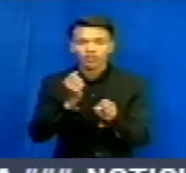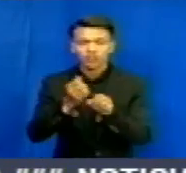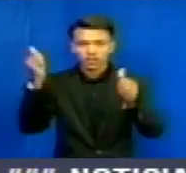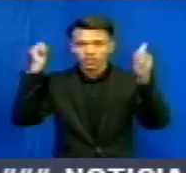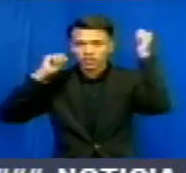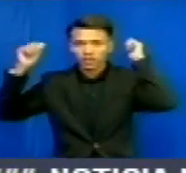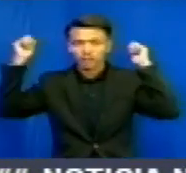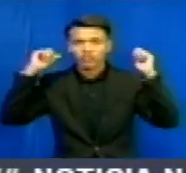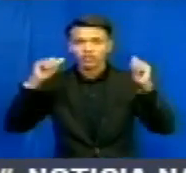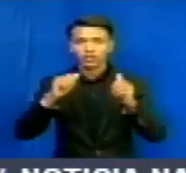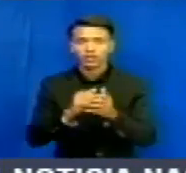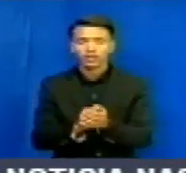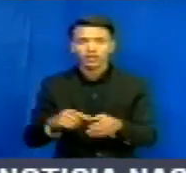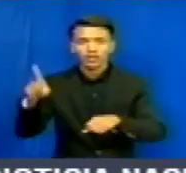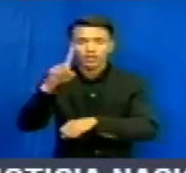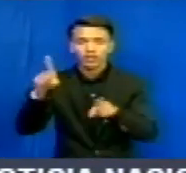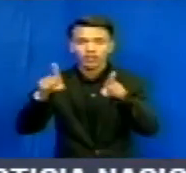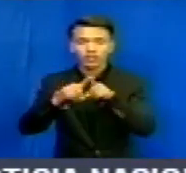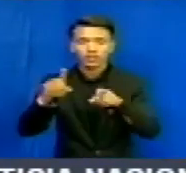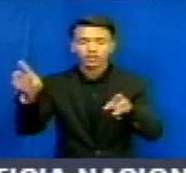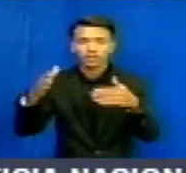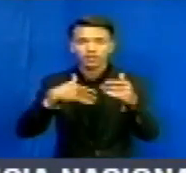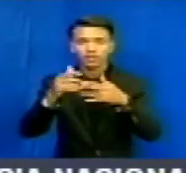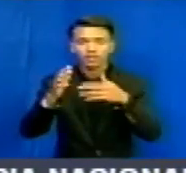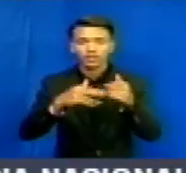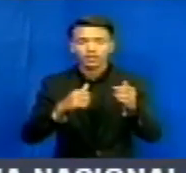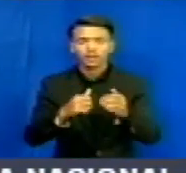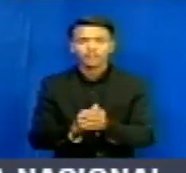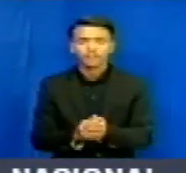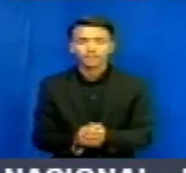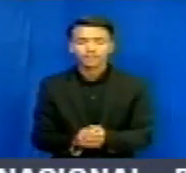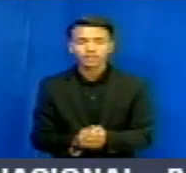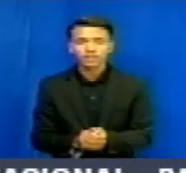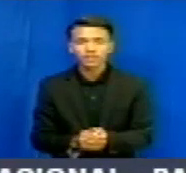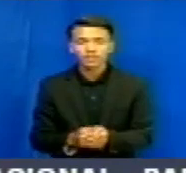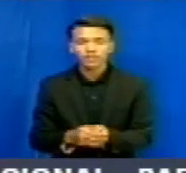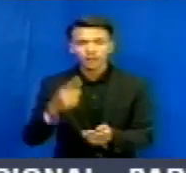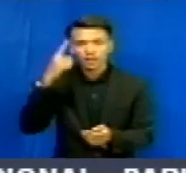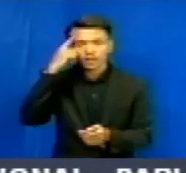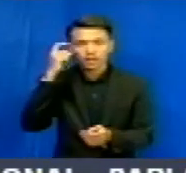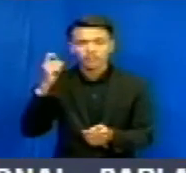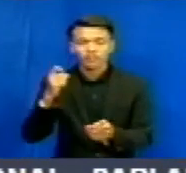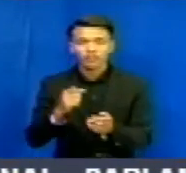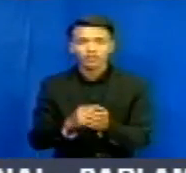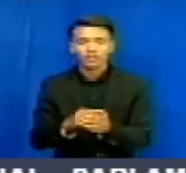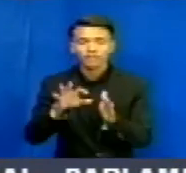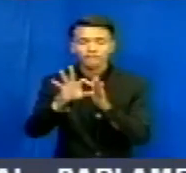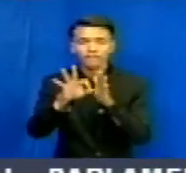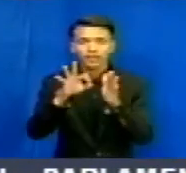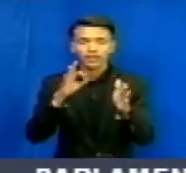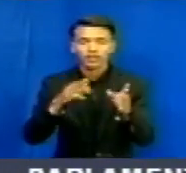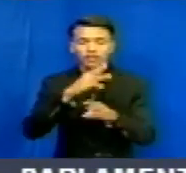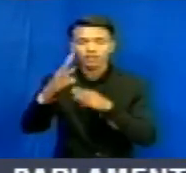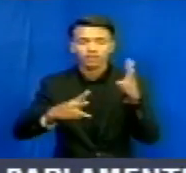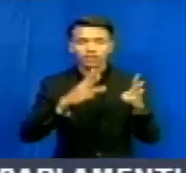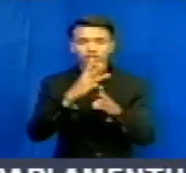atividade hanes vai pain cobertura e tamba liberar ne ite hetan índice global